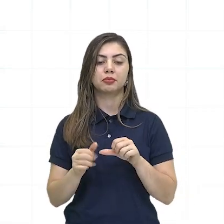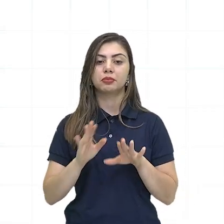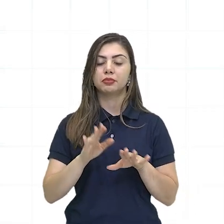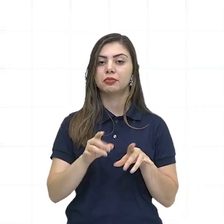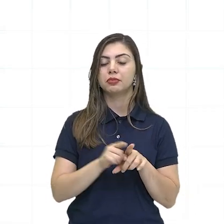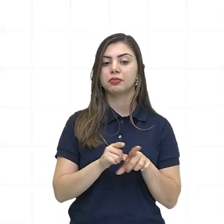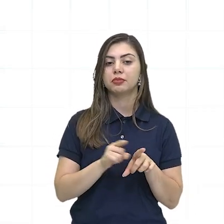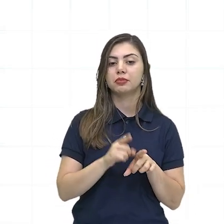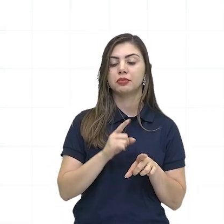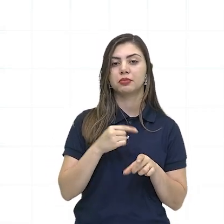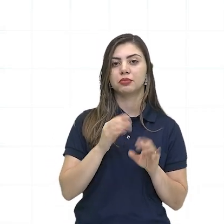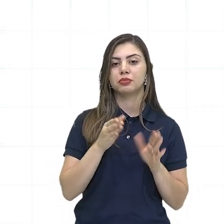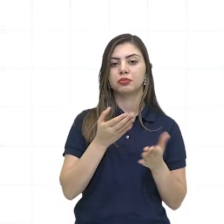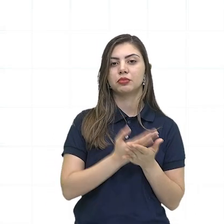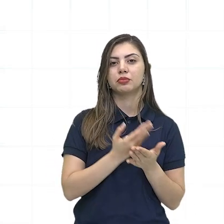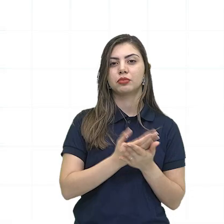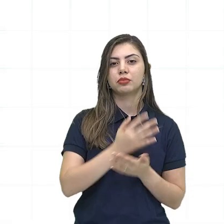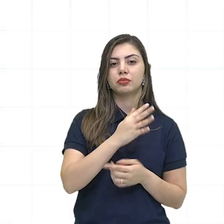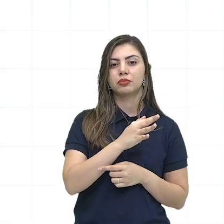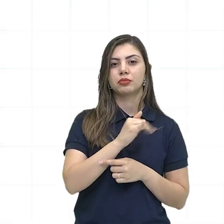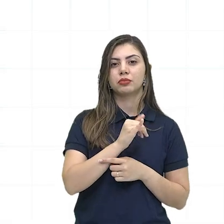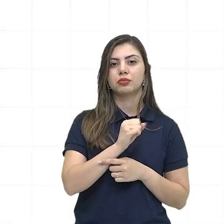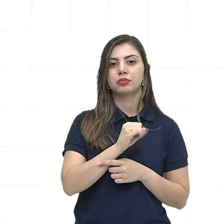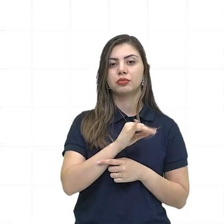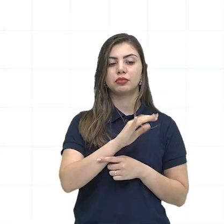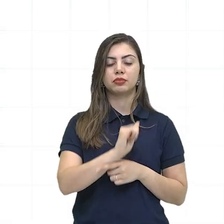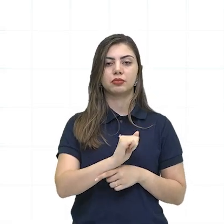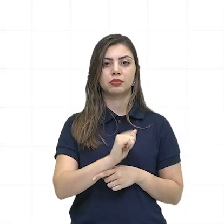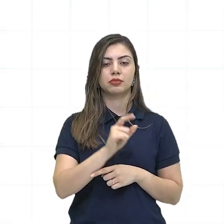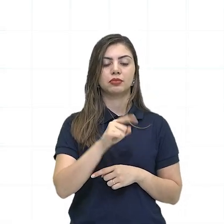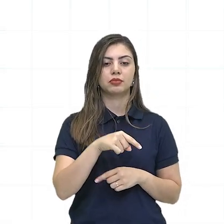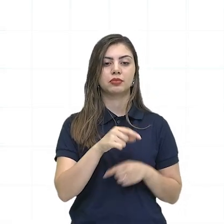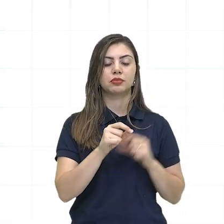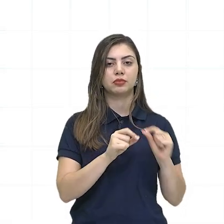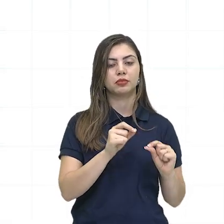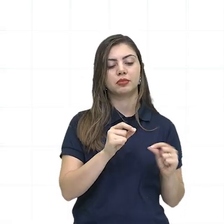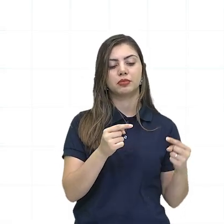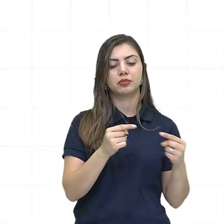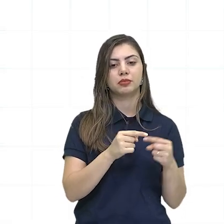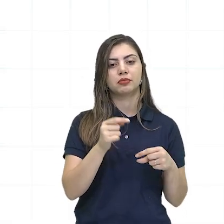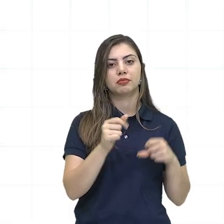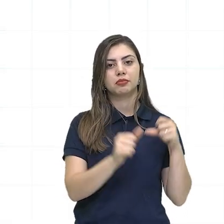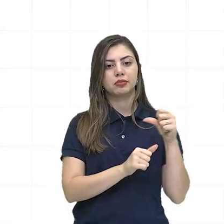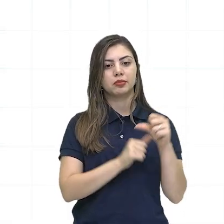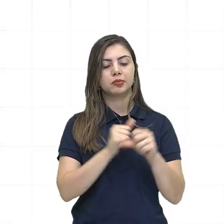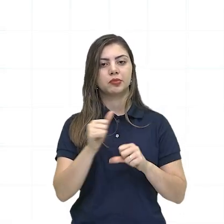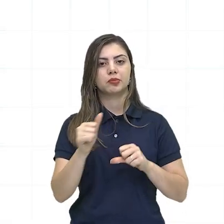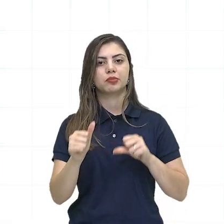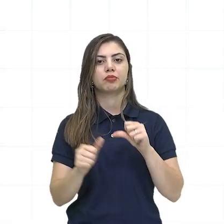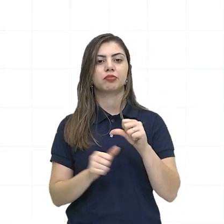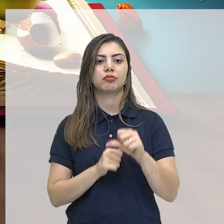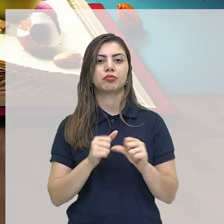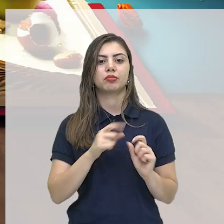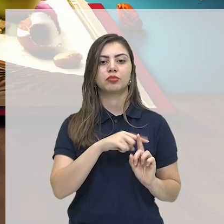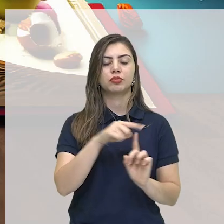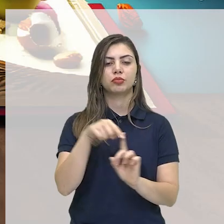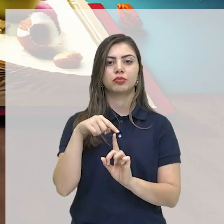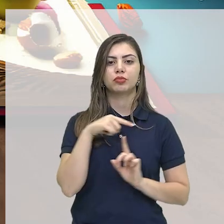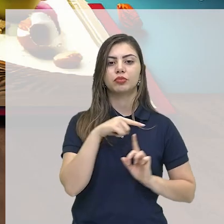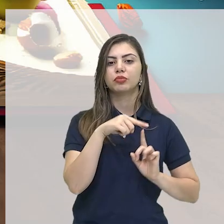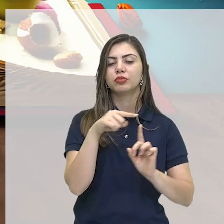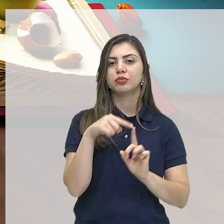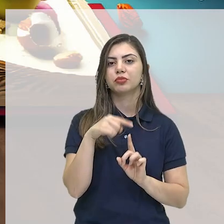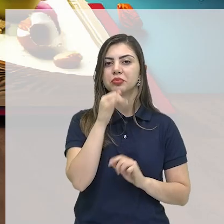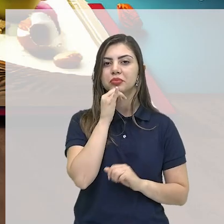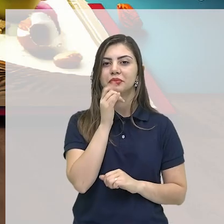acabamos de ver, elas estão relacionadas com o processo de mudança apenas de estado, né, daquele